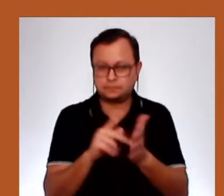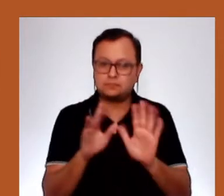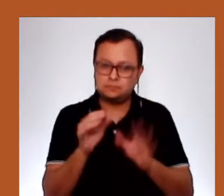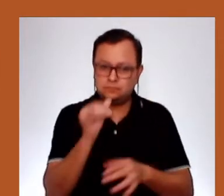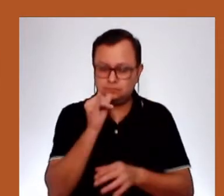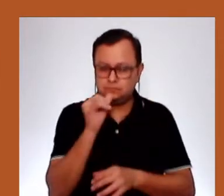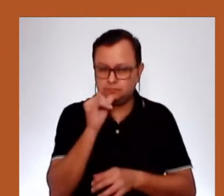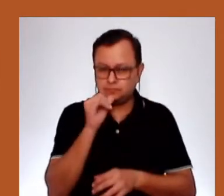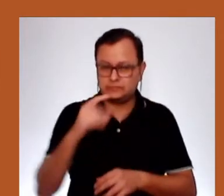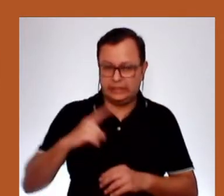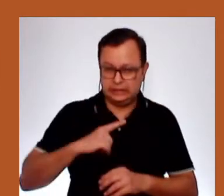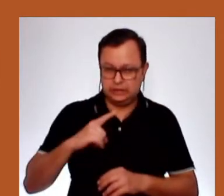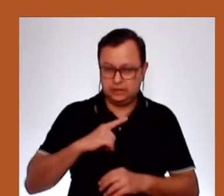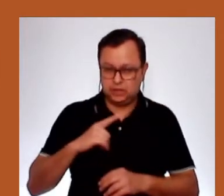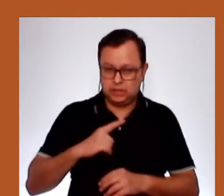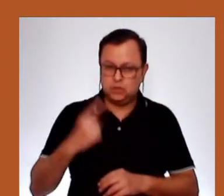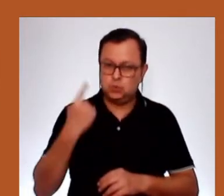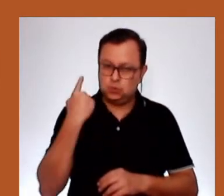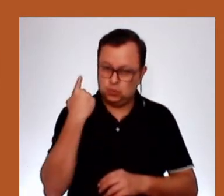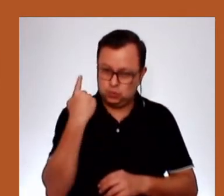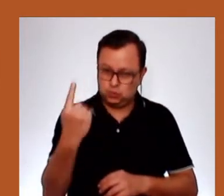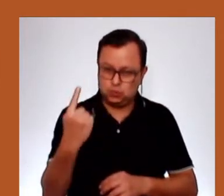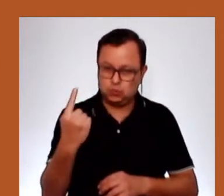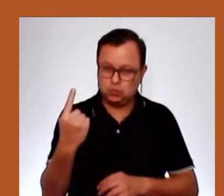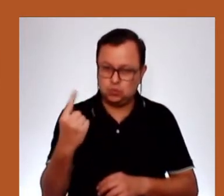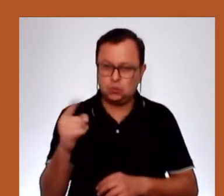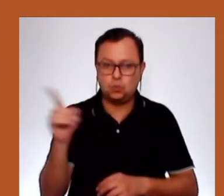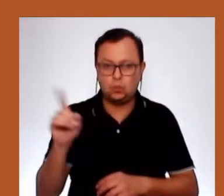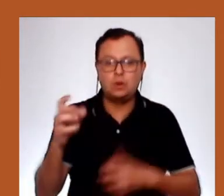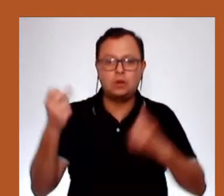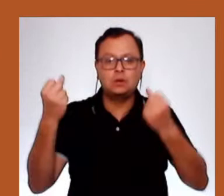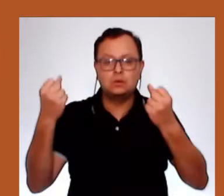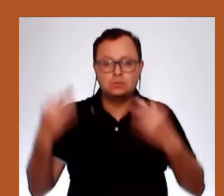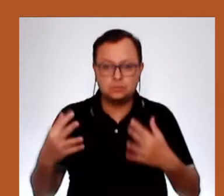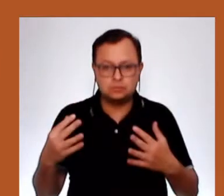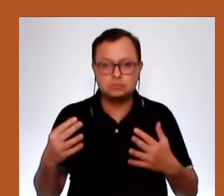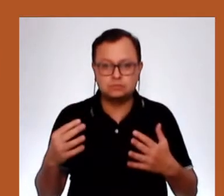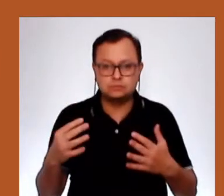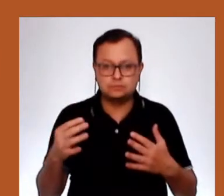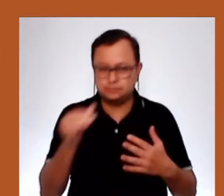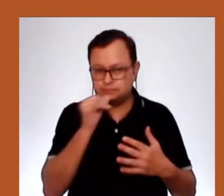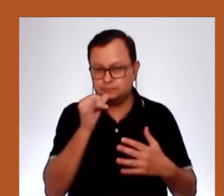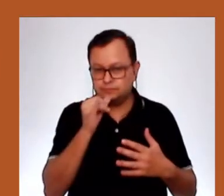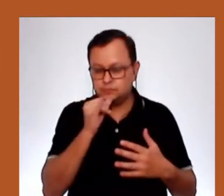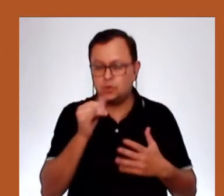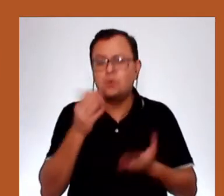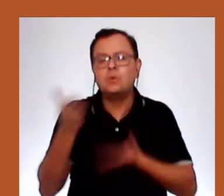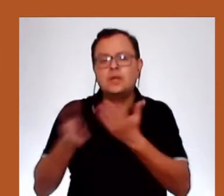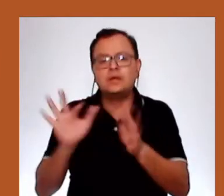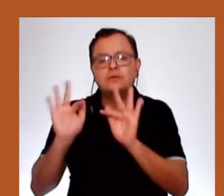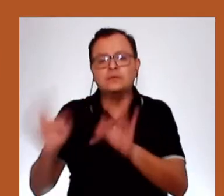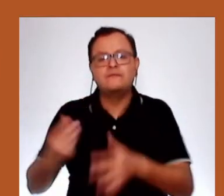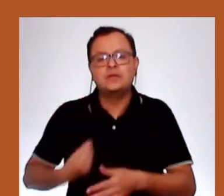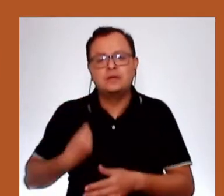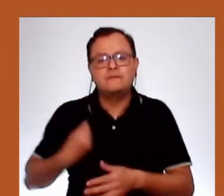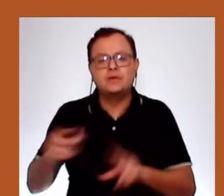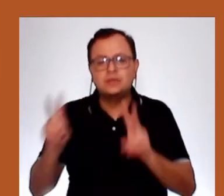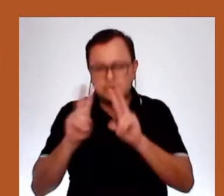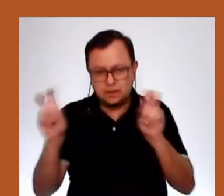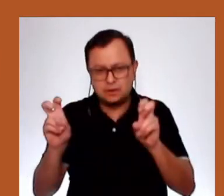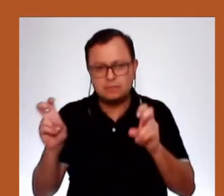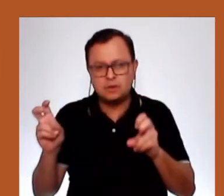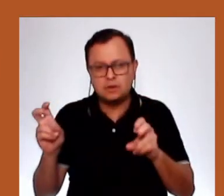ele deve entrar no momento do diagnóstico de uma doença ameaçadora de vida. Essa é a leitura base, né?